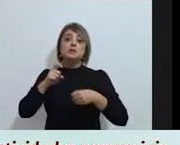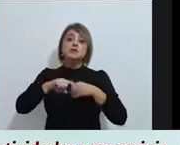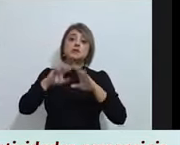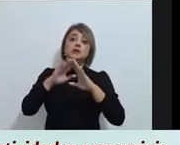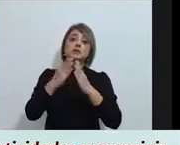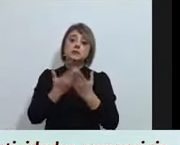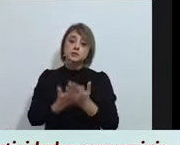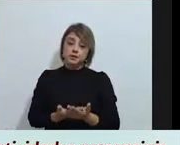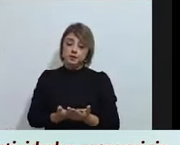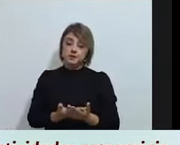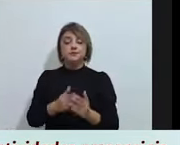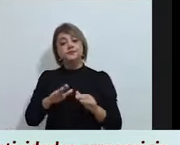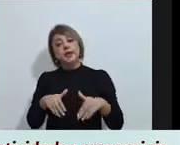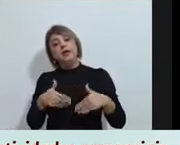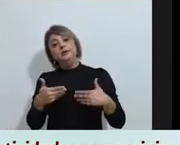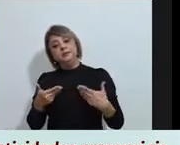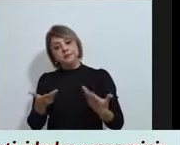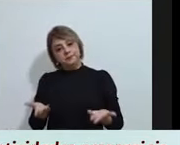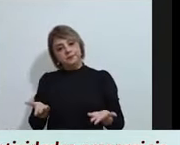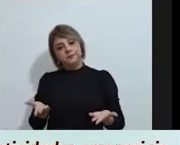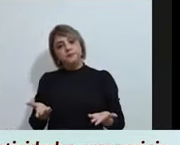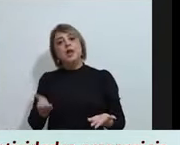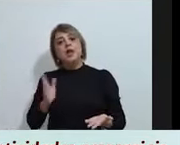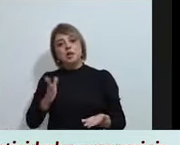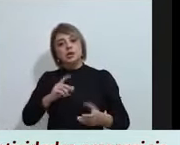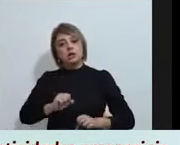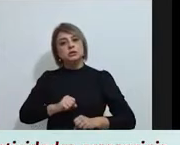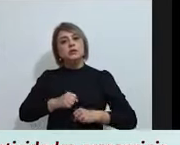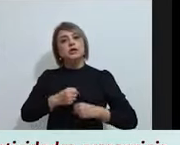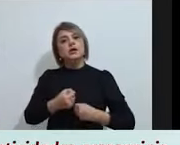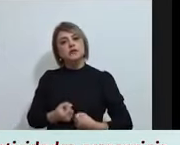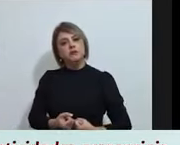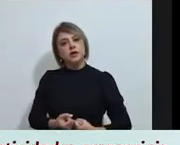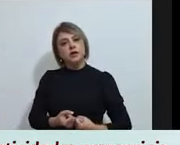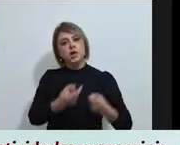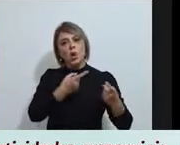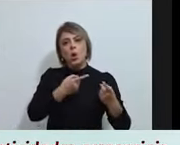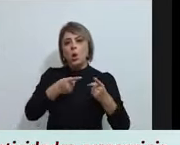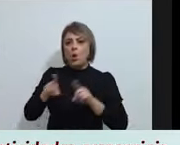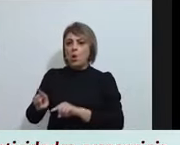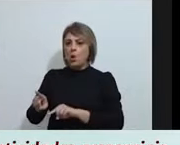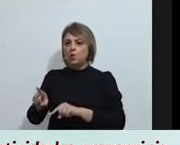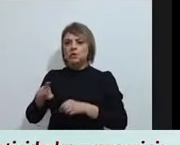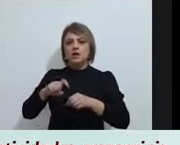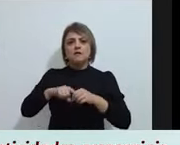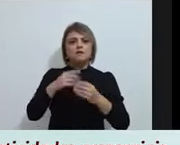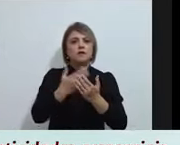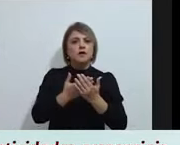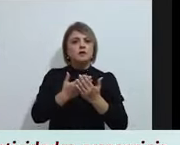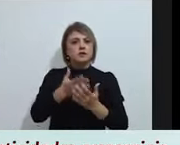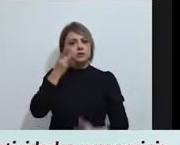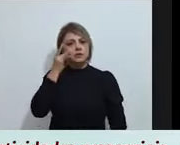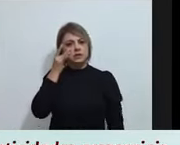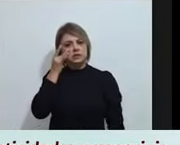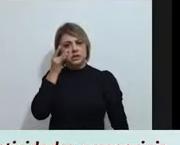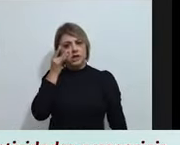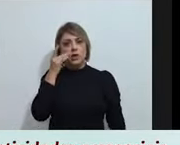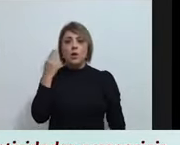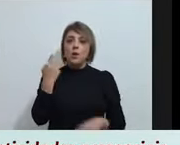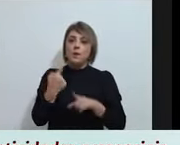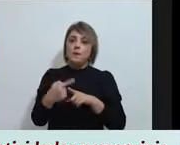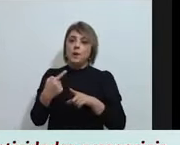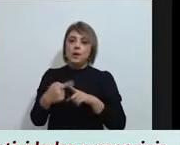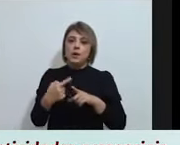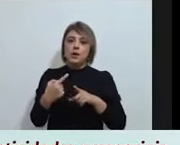Então, eu já defendo a nossa contra-volta às aulas, para a gente voltar para as escolas, porque nós estamos colocando as nossas